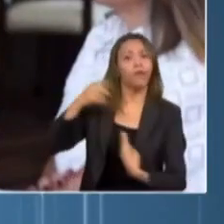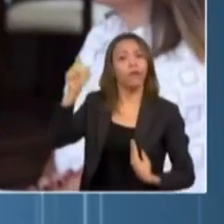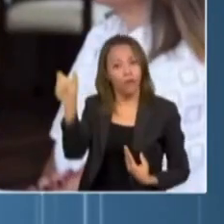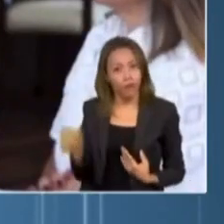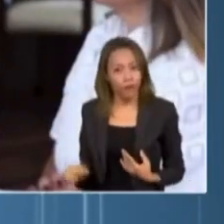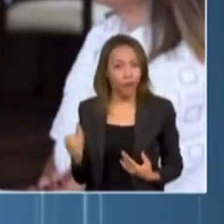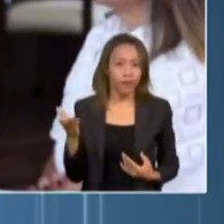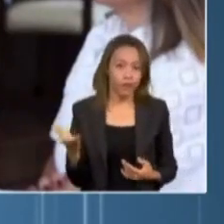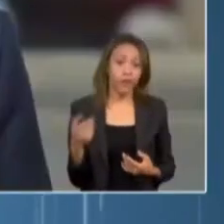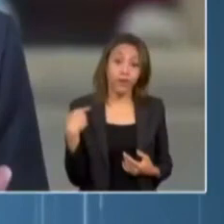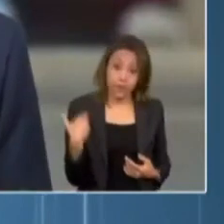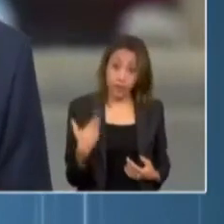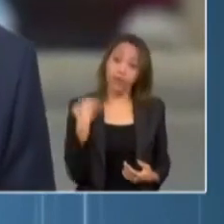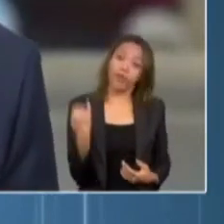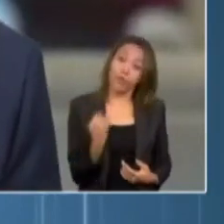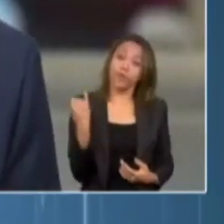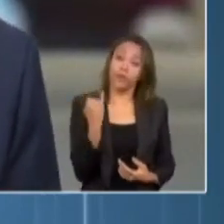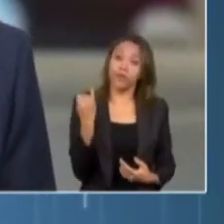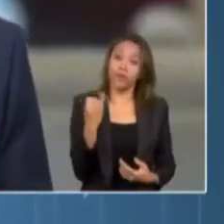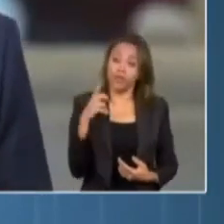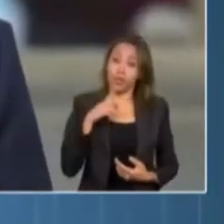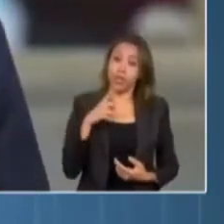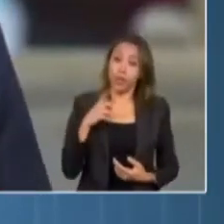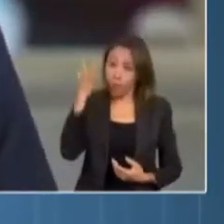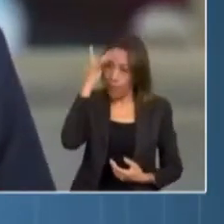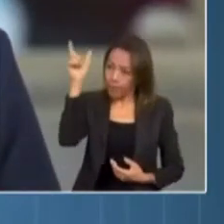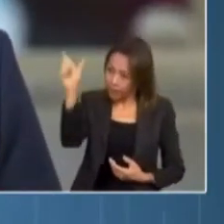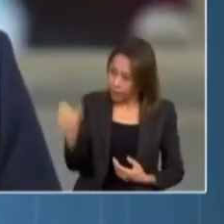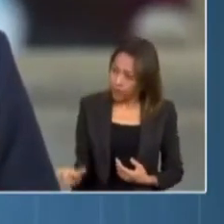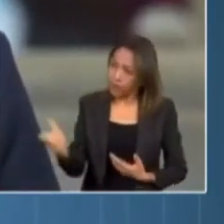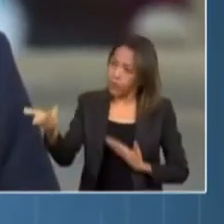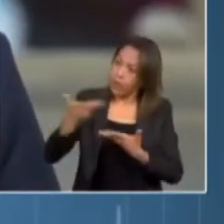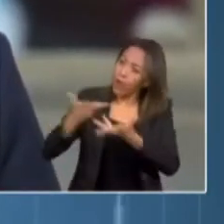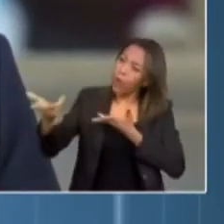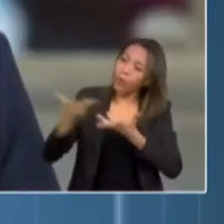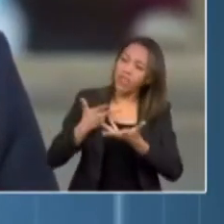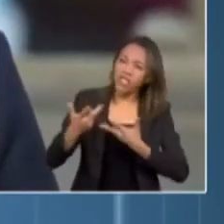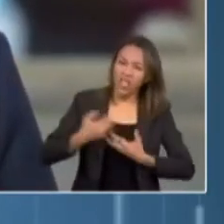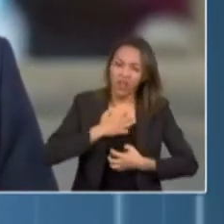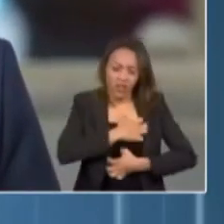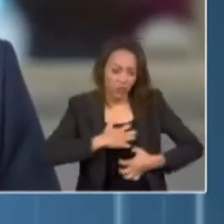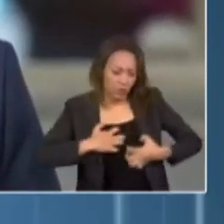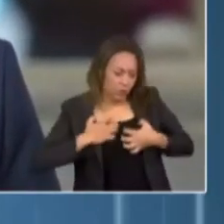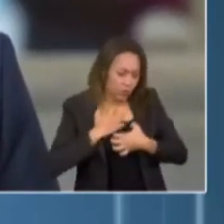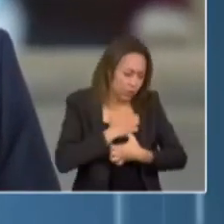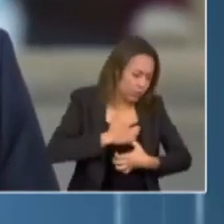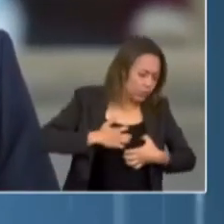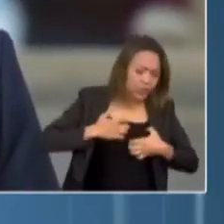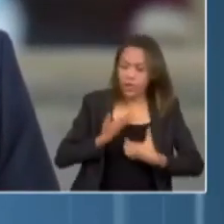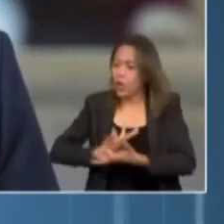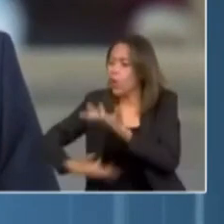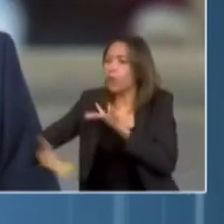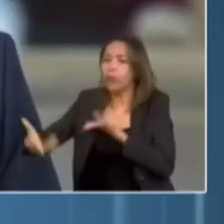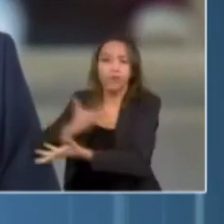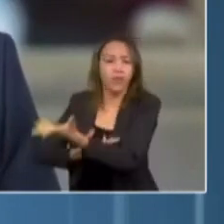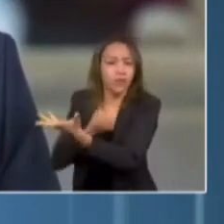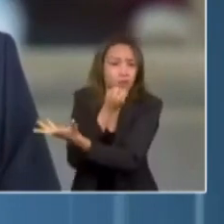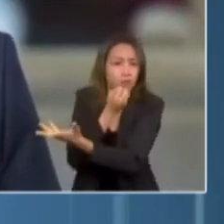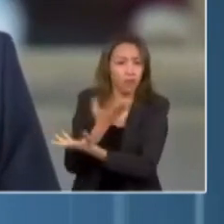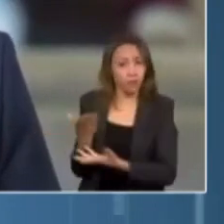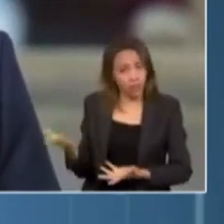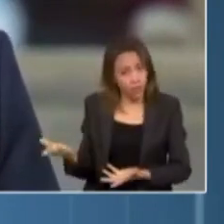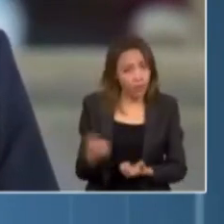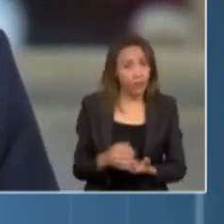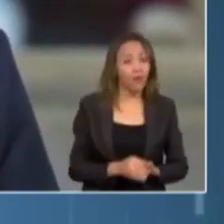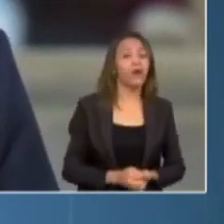assunto, se ela teria ou não teria, se precisa de uma sala, se precisa, foi muito questionado ao longo